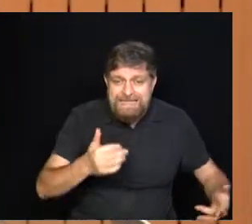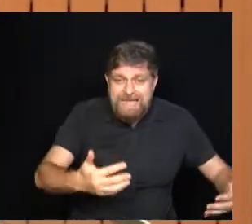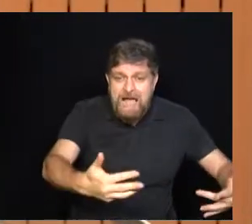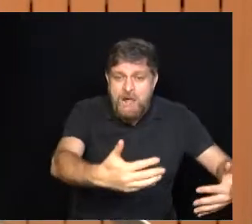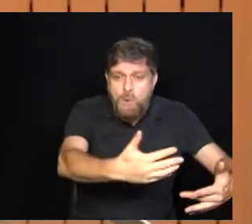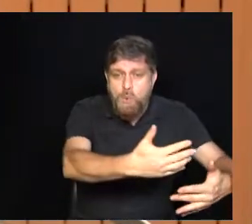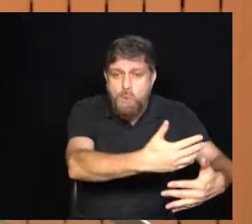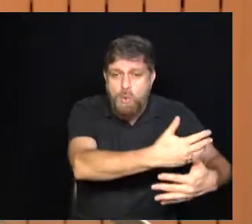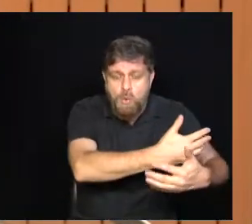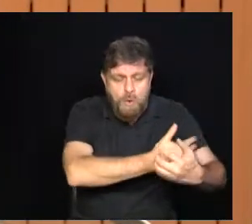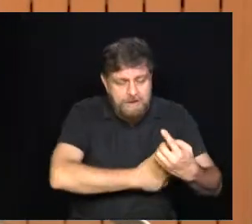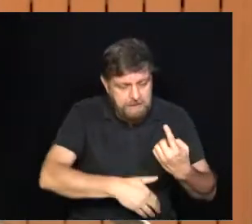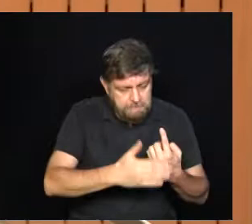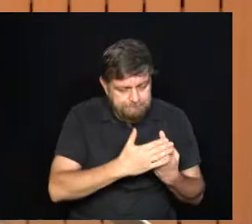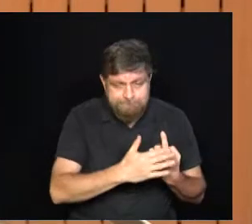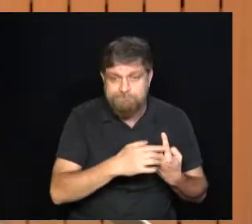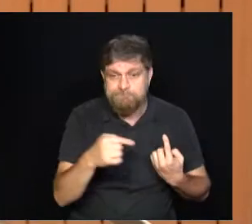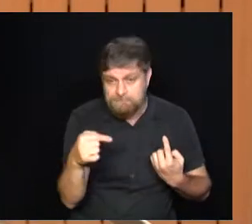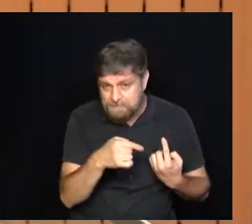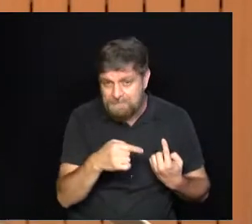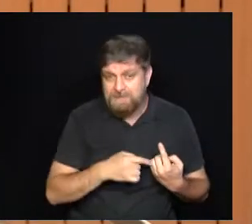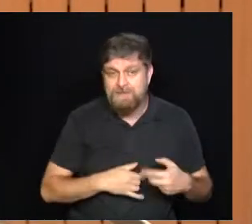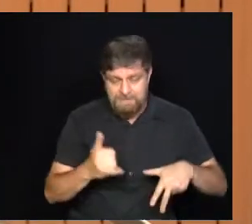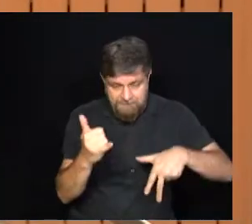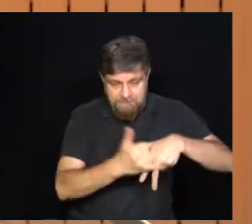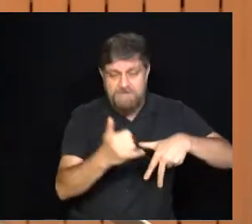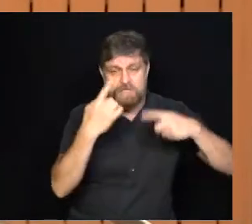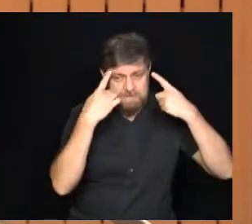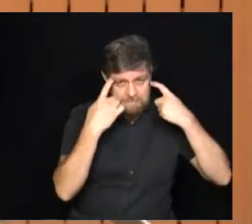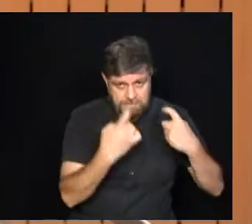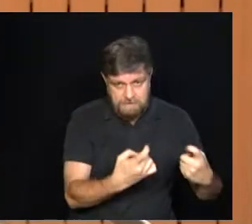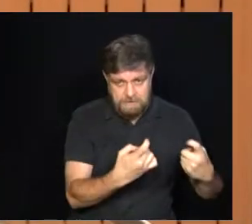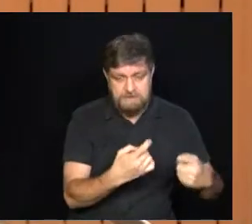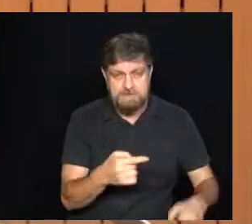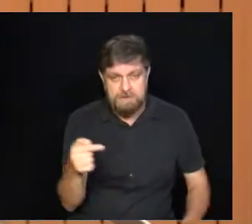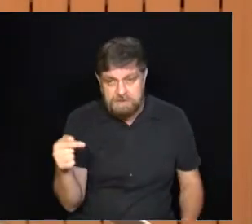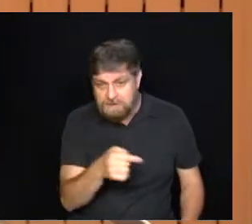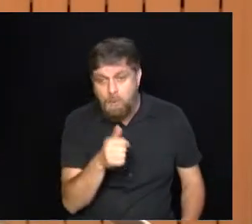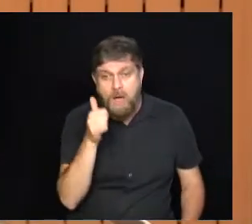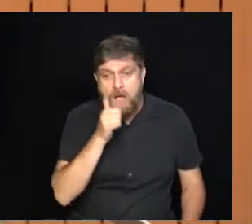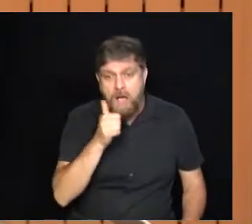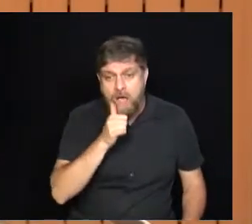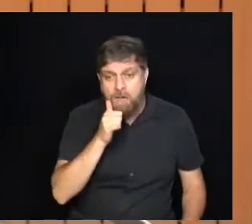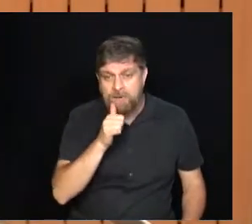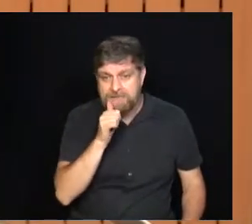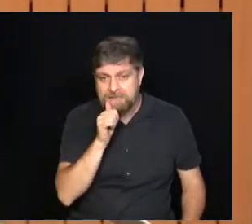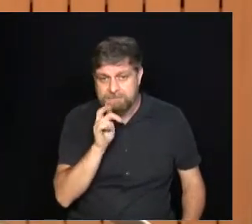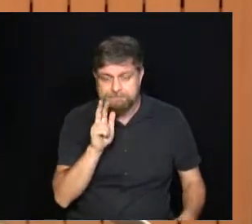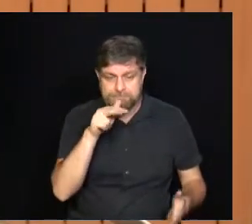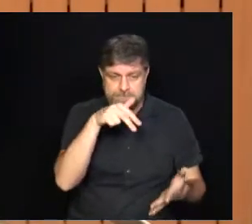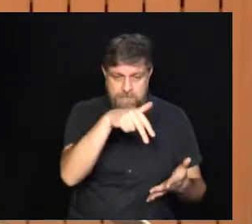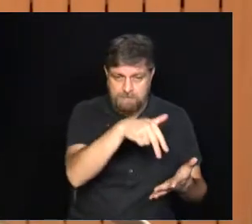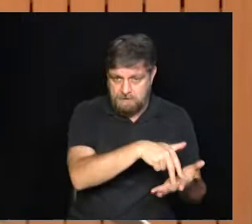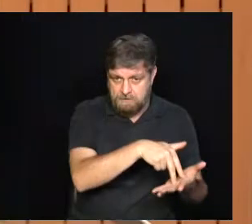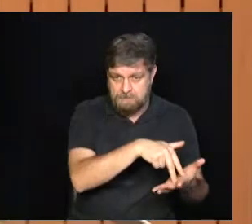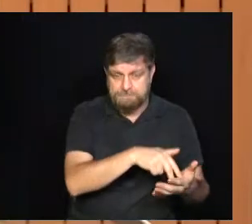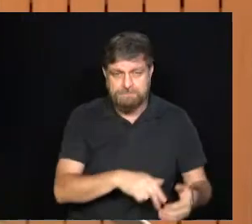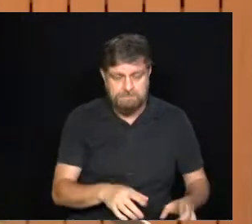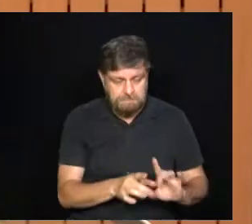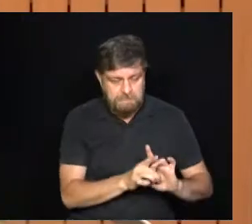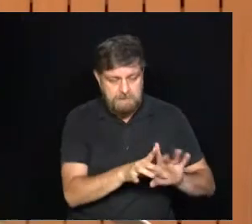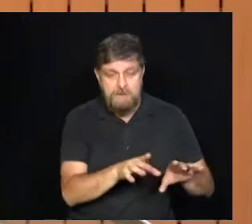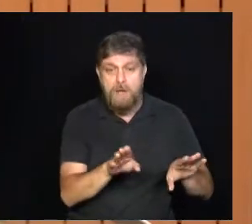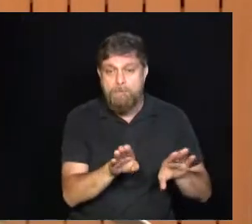mulheres que vivenciam situações de violência. Então, essas mulheres, elas podem chegar espontaneamente ou